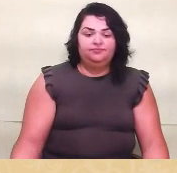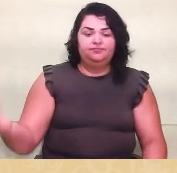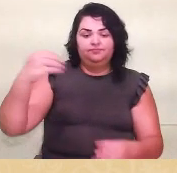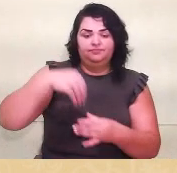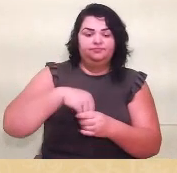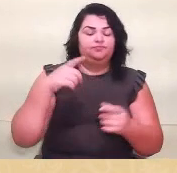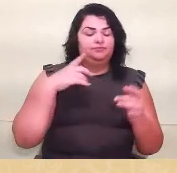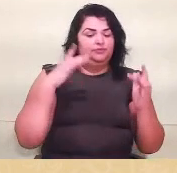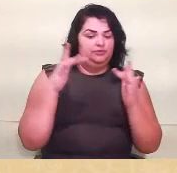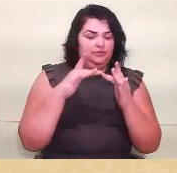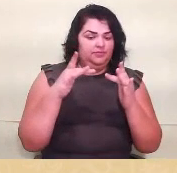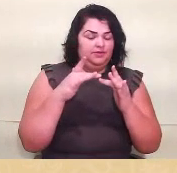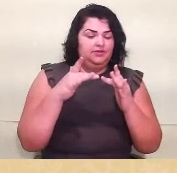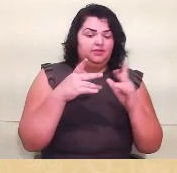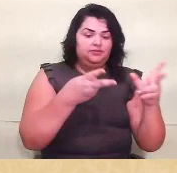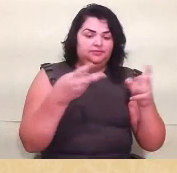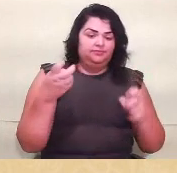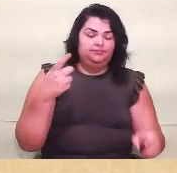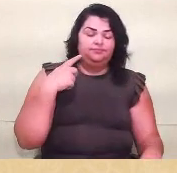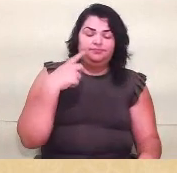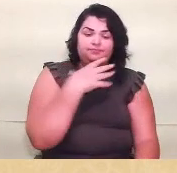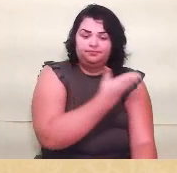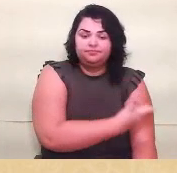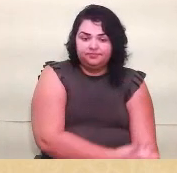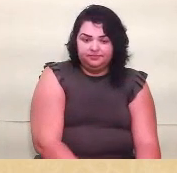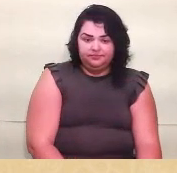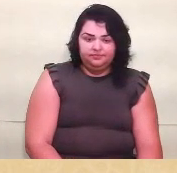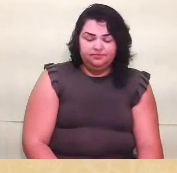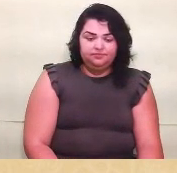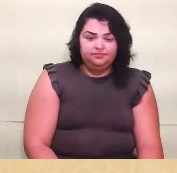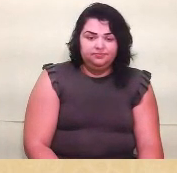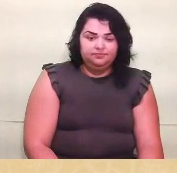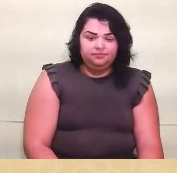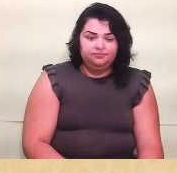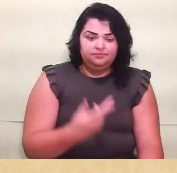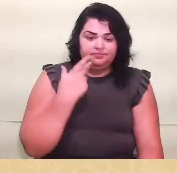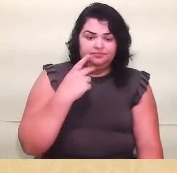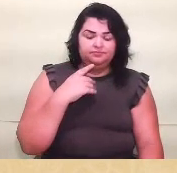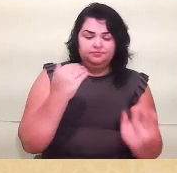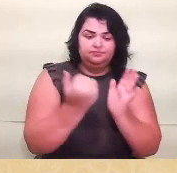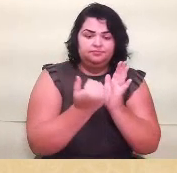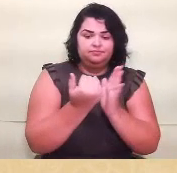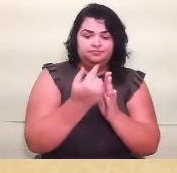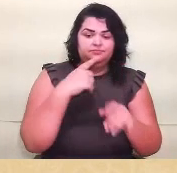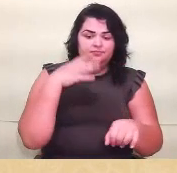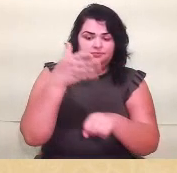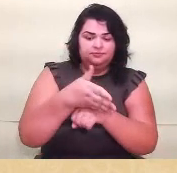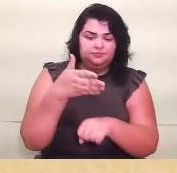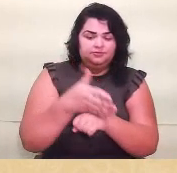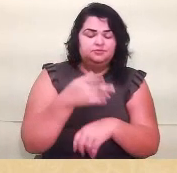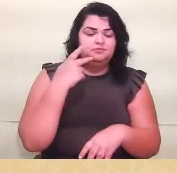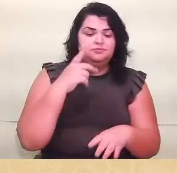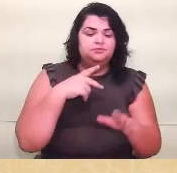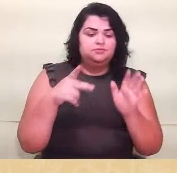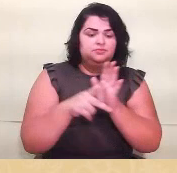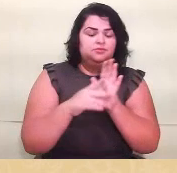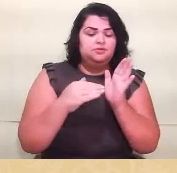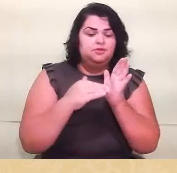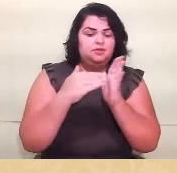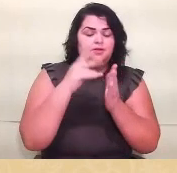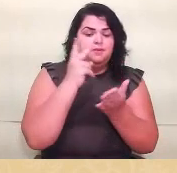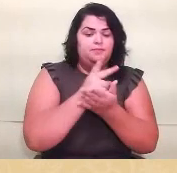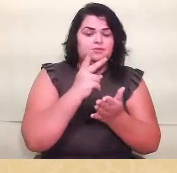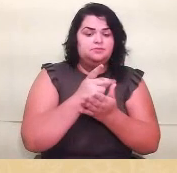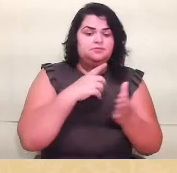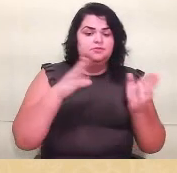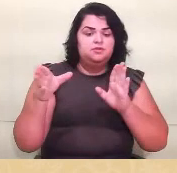nação descoberta pelos brancos, para nós povos, invasão. Aqui não tinha divisa, não tinha